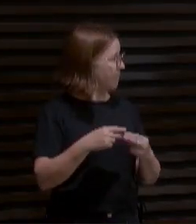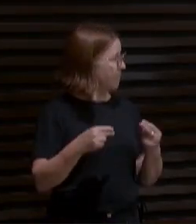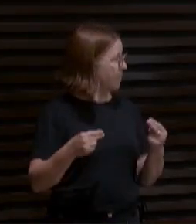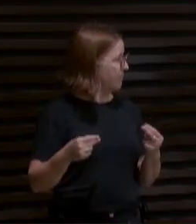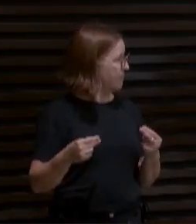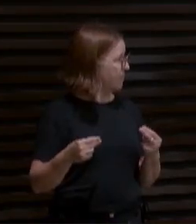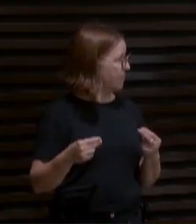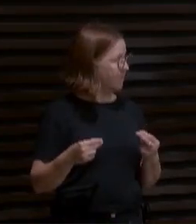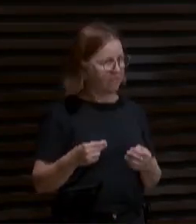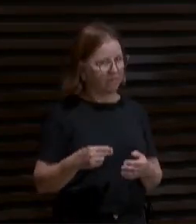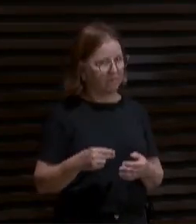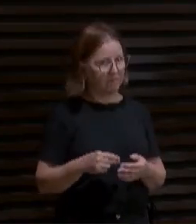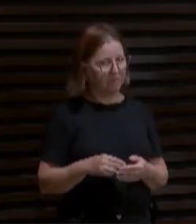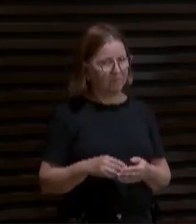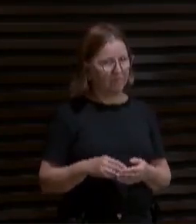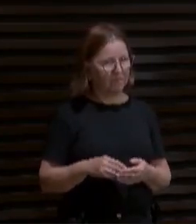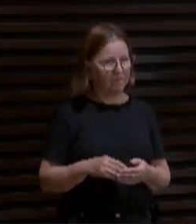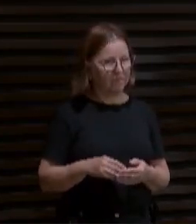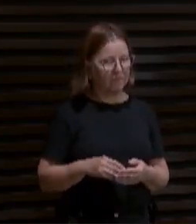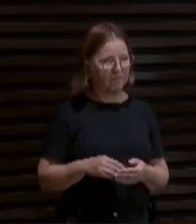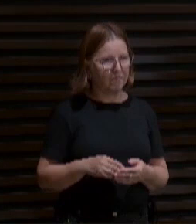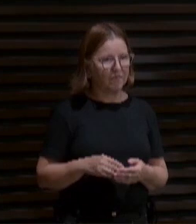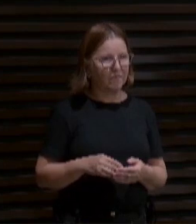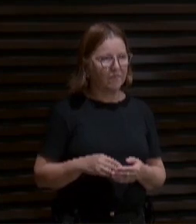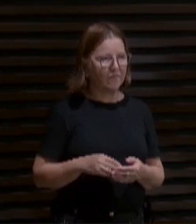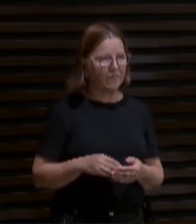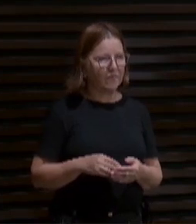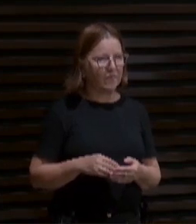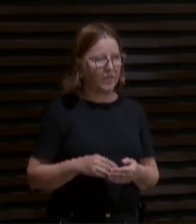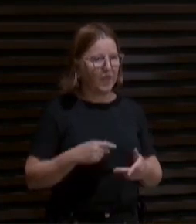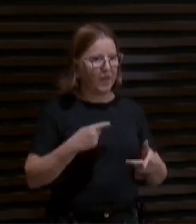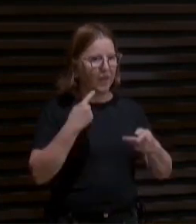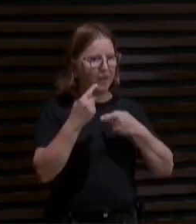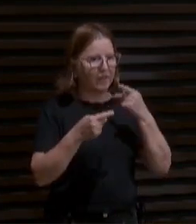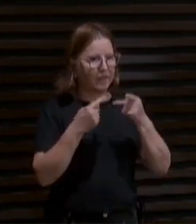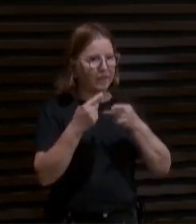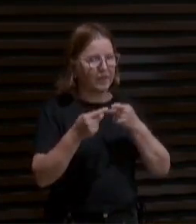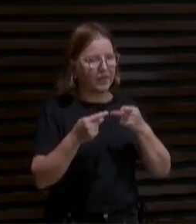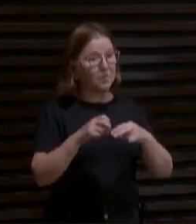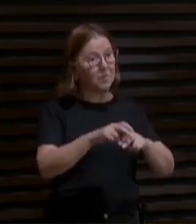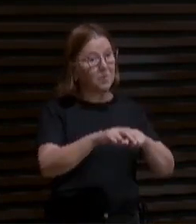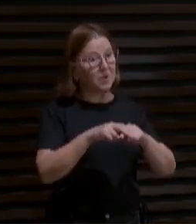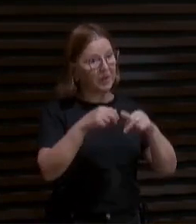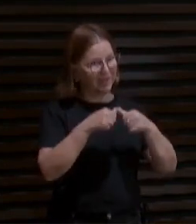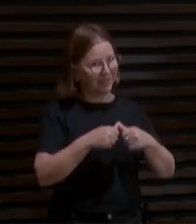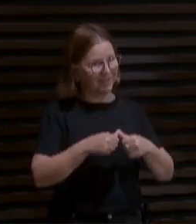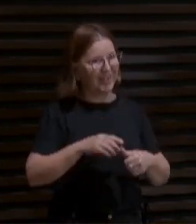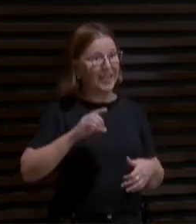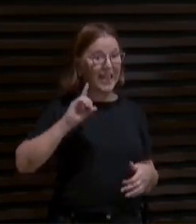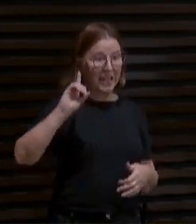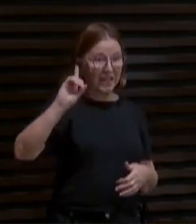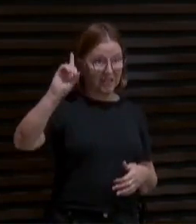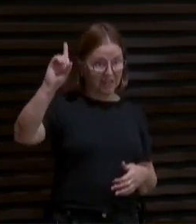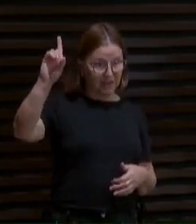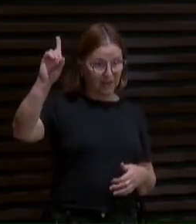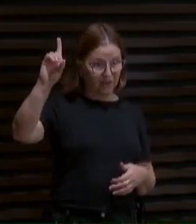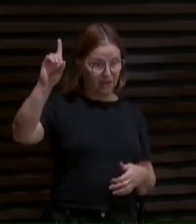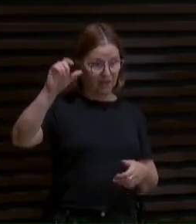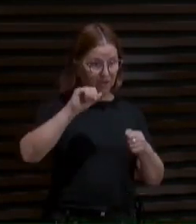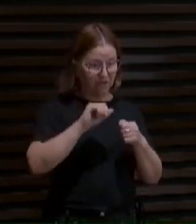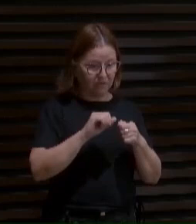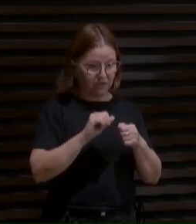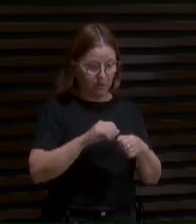ou 21 características. E aí ele vai dizendo, por causa disso Deus vai fazer um